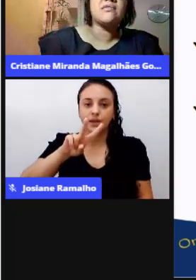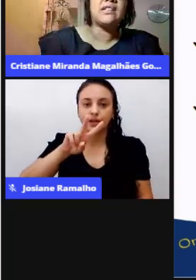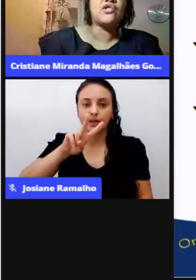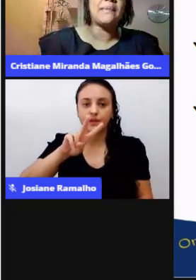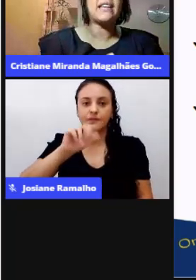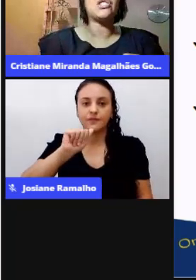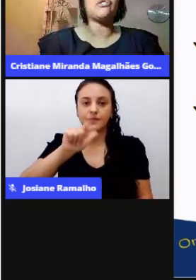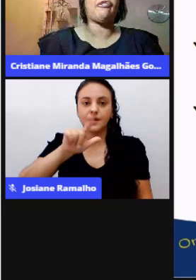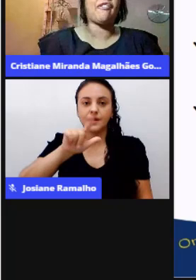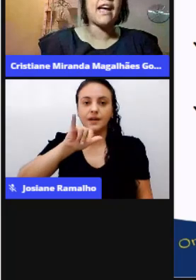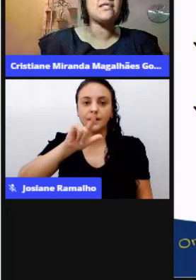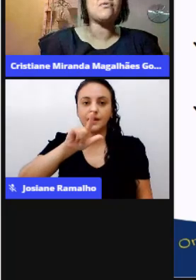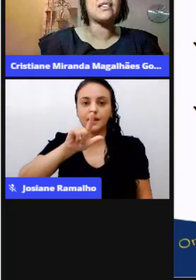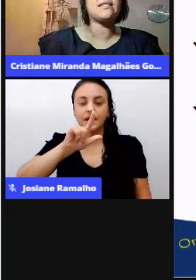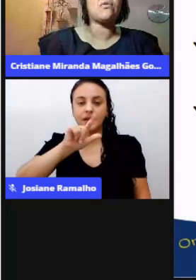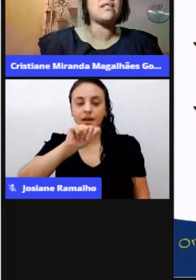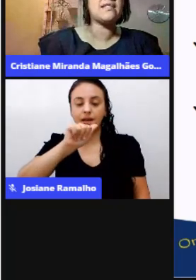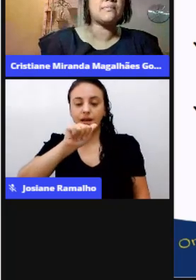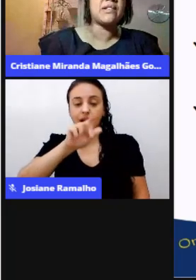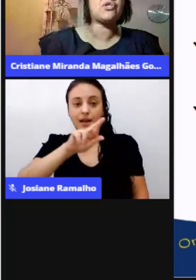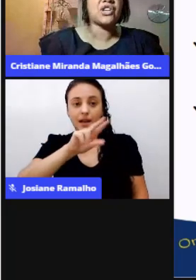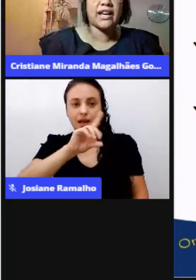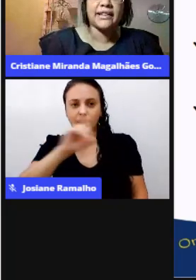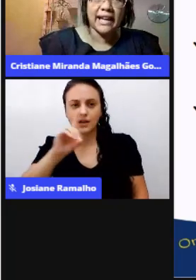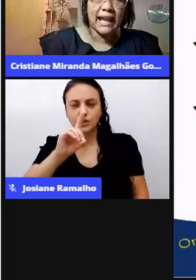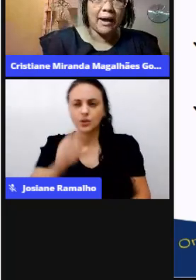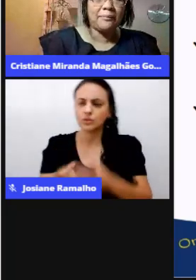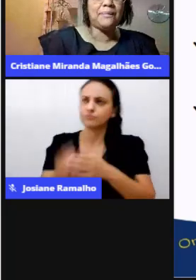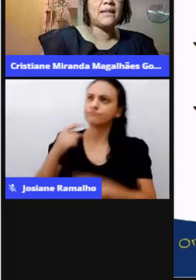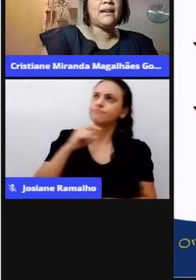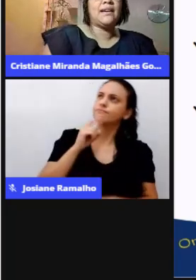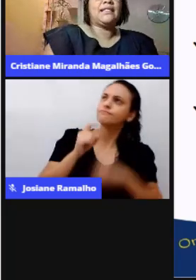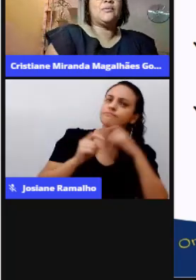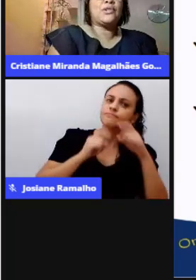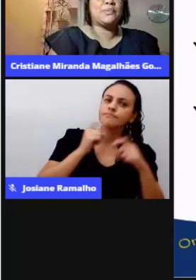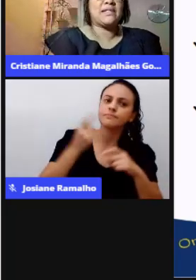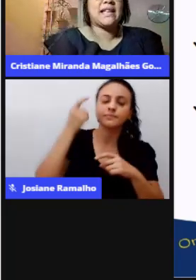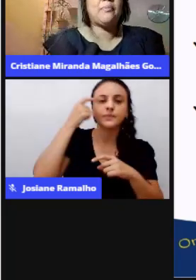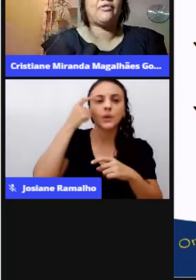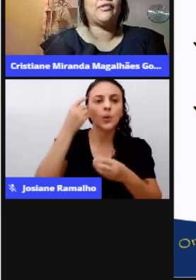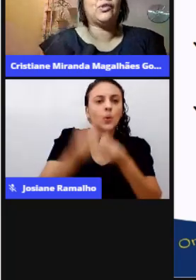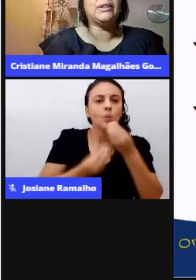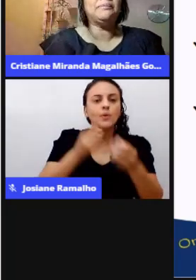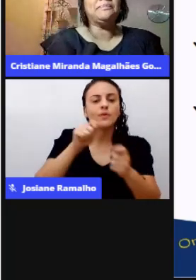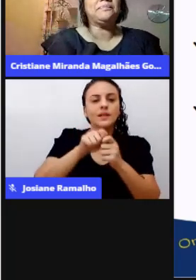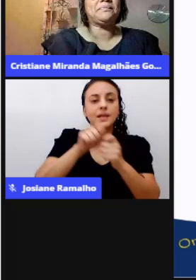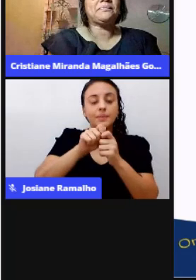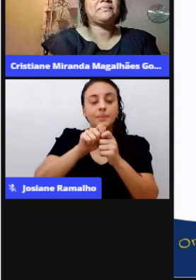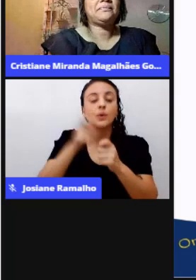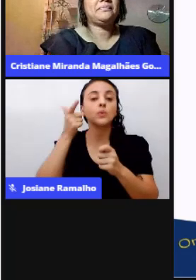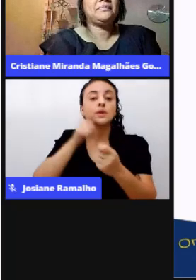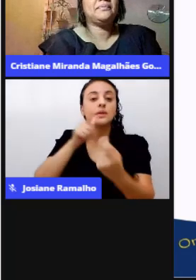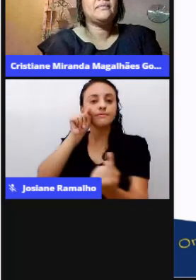nosso estudante? Como é que a gente faz com que esse conhecimento chegue até lá? Então, pode passar, por favor.